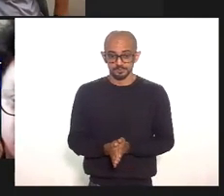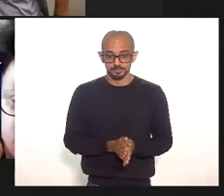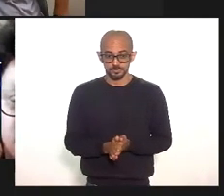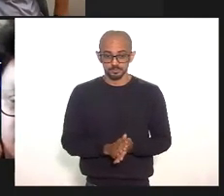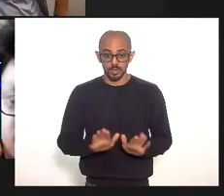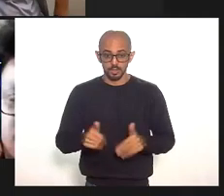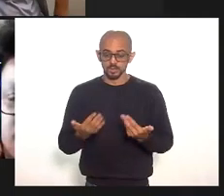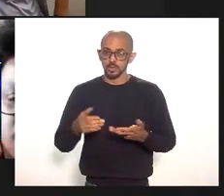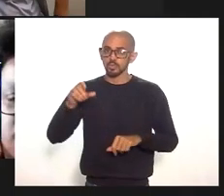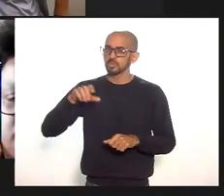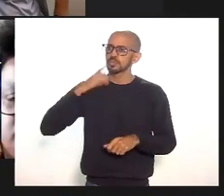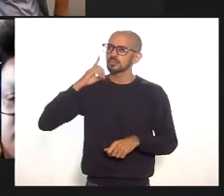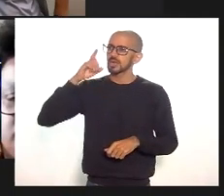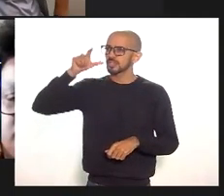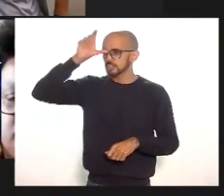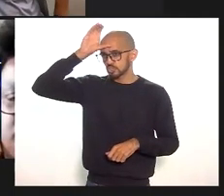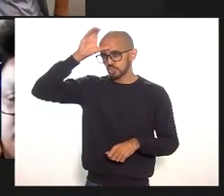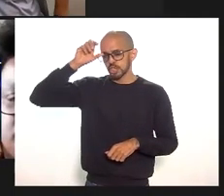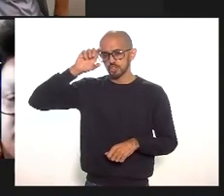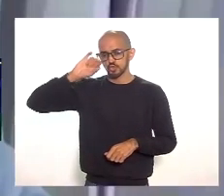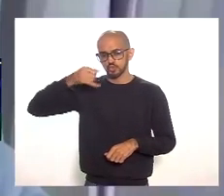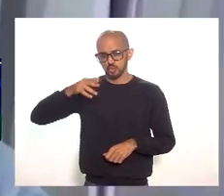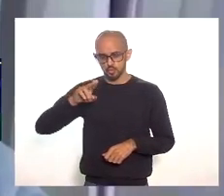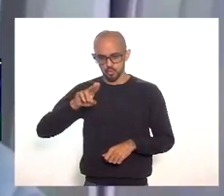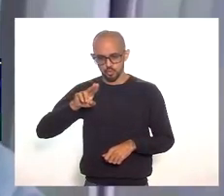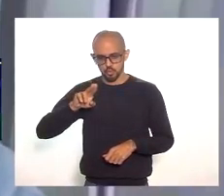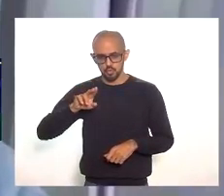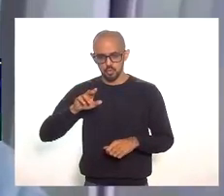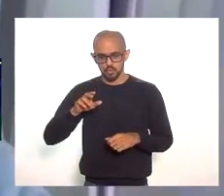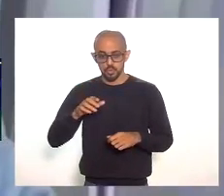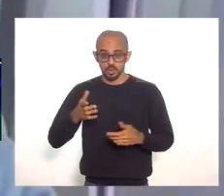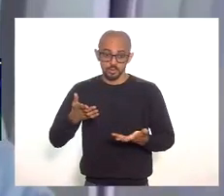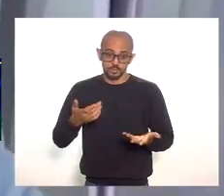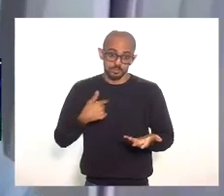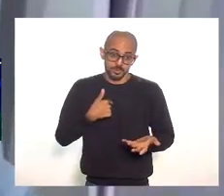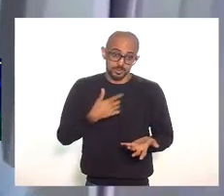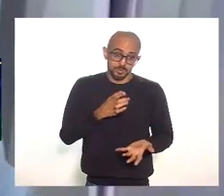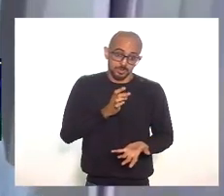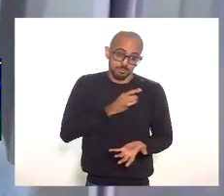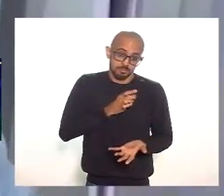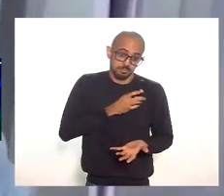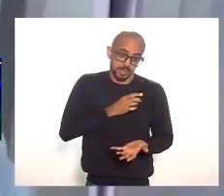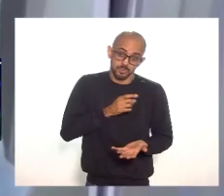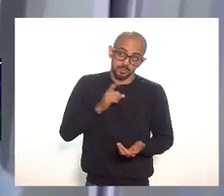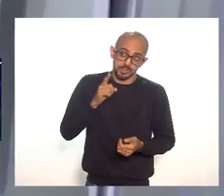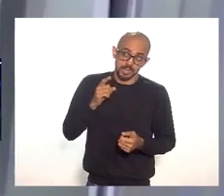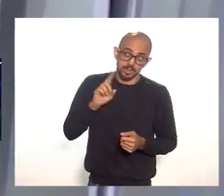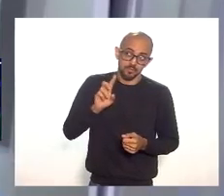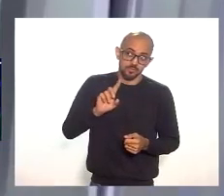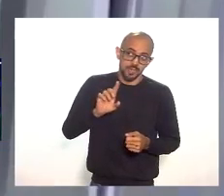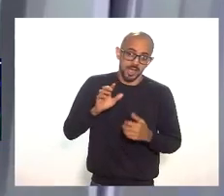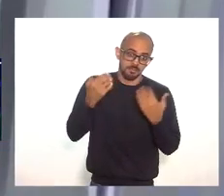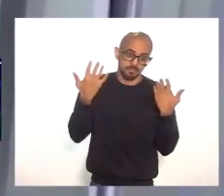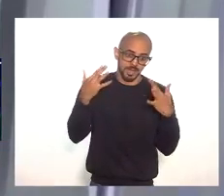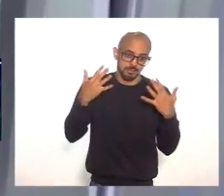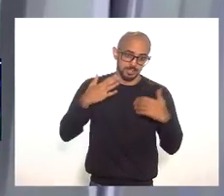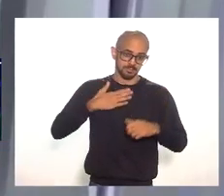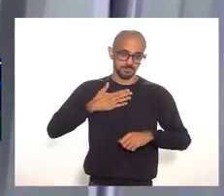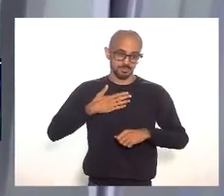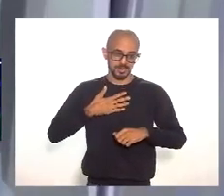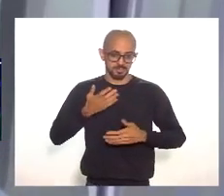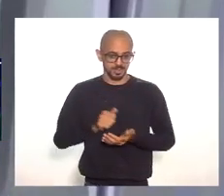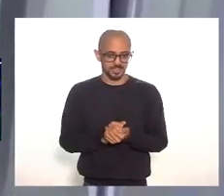Deputada Tia Ju, temo que Vossa Excelência não me parabenizará, porque pretendo usar o